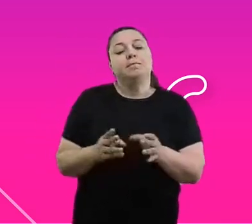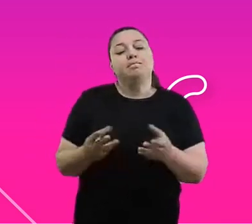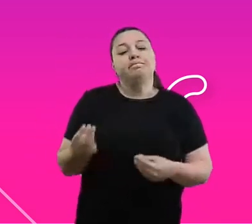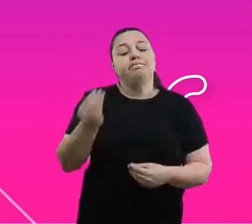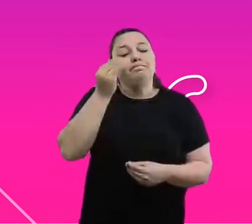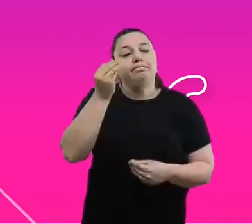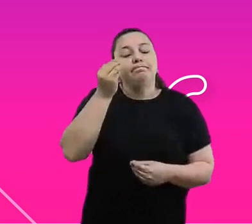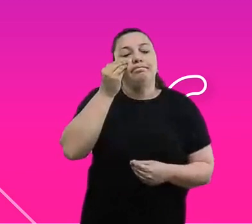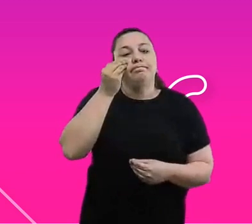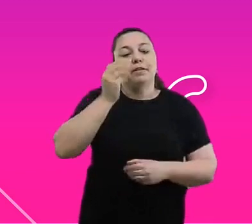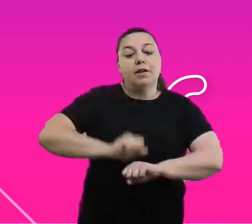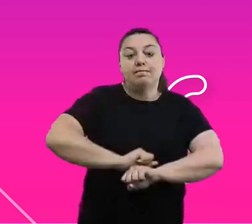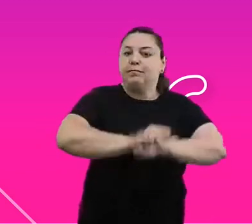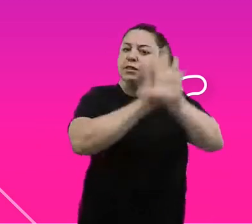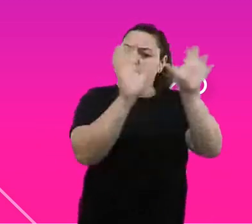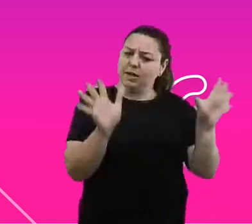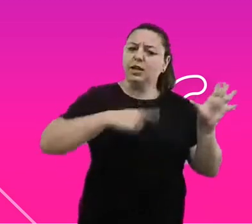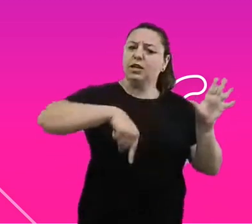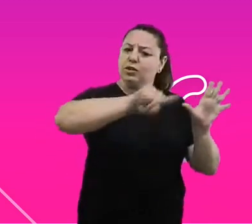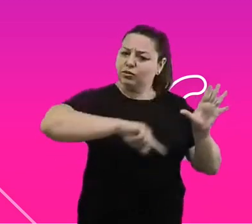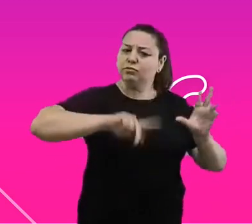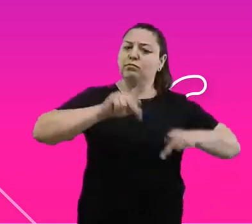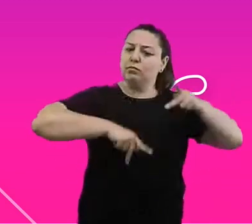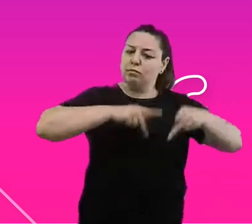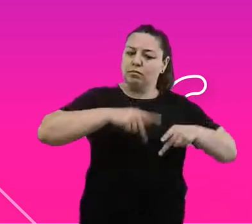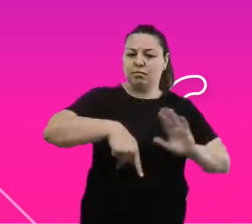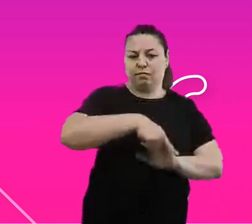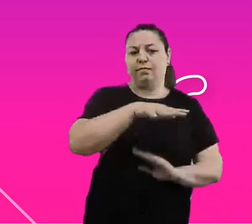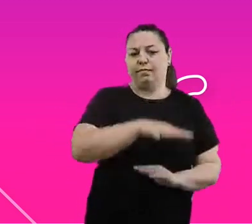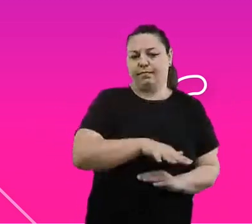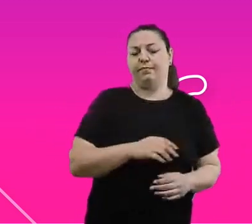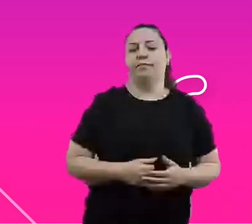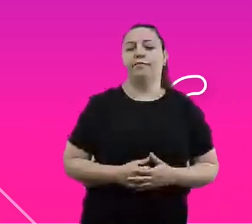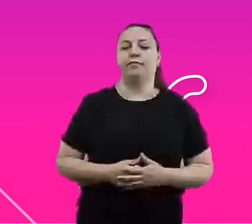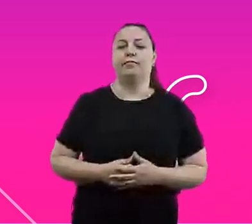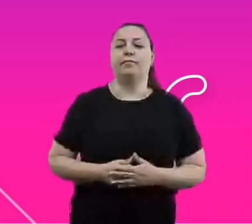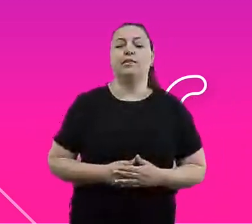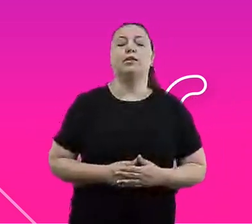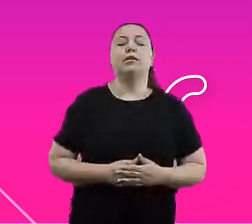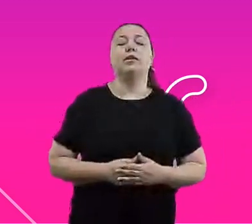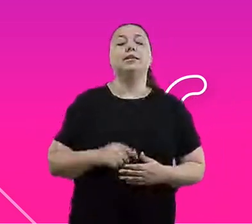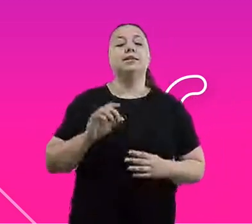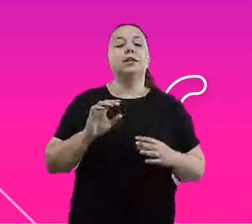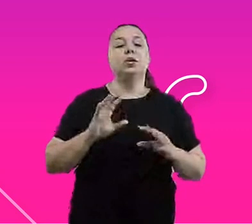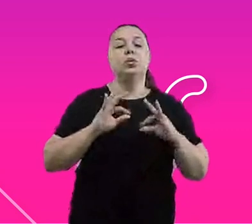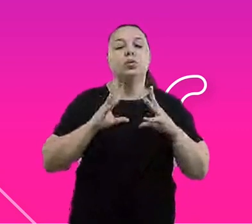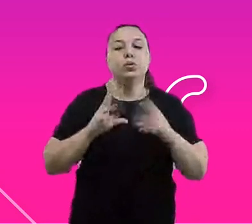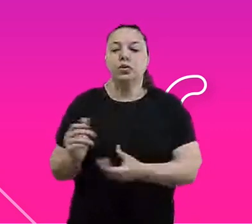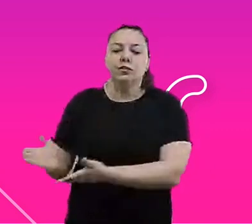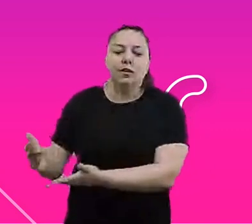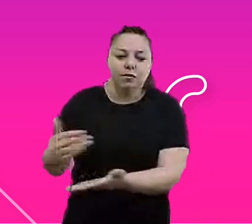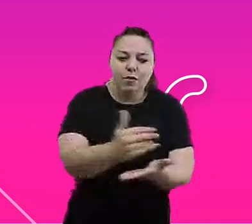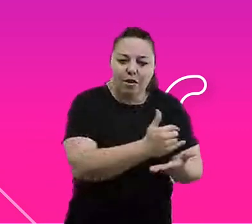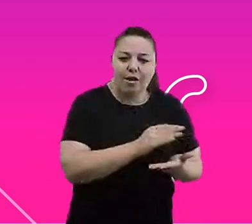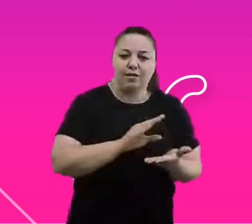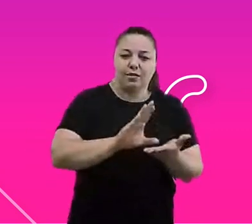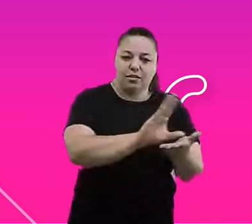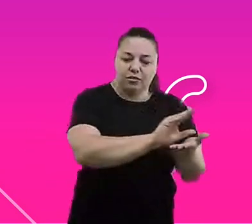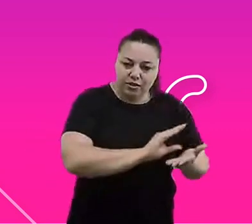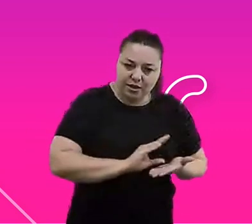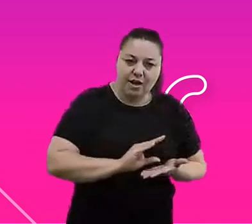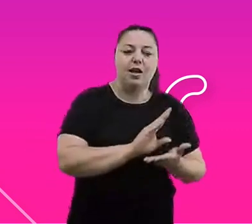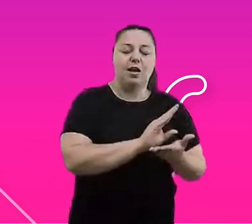em geral. Atualmente, a sala é responsável por todas as diretrizes de coleta de dados, de tratamento e de